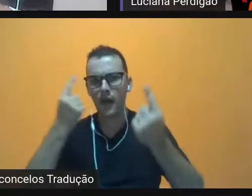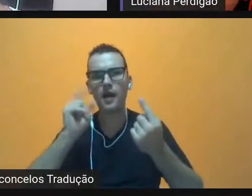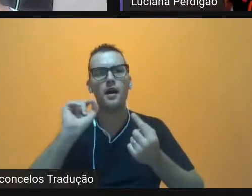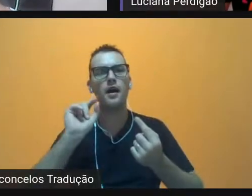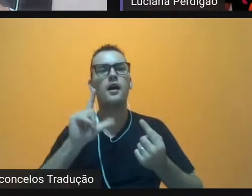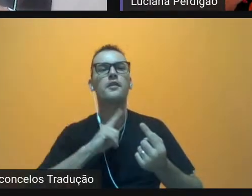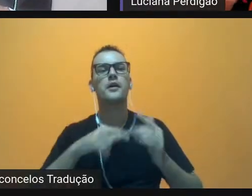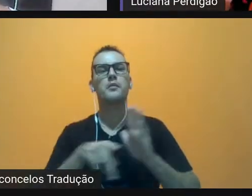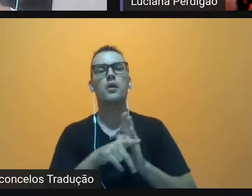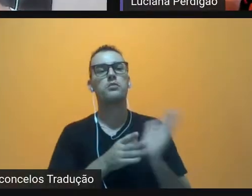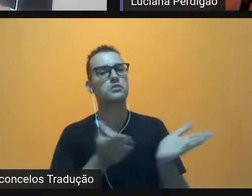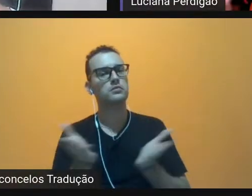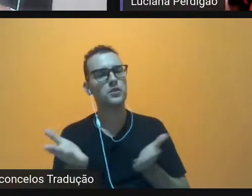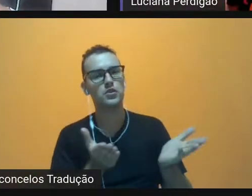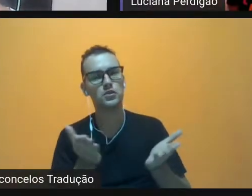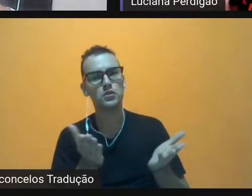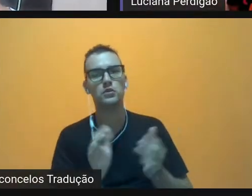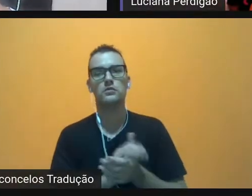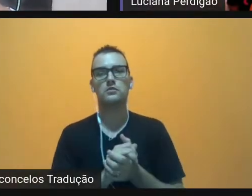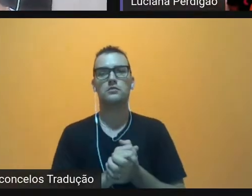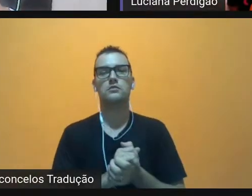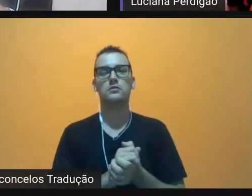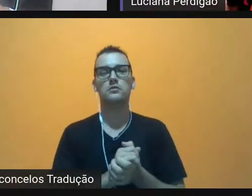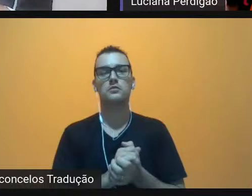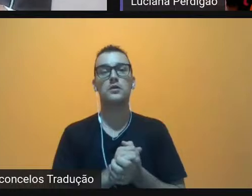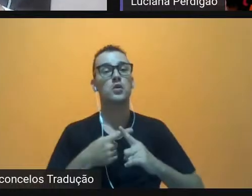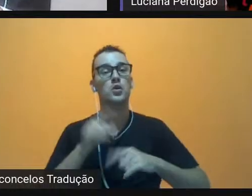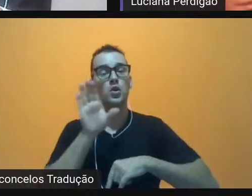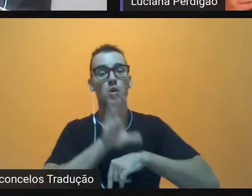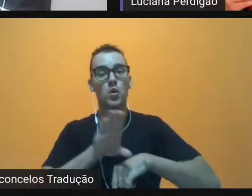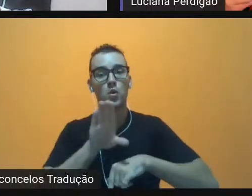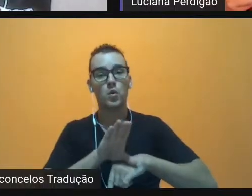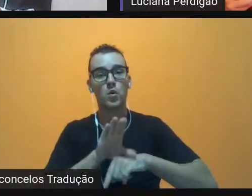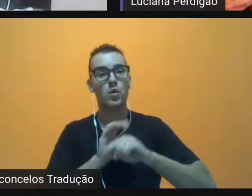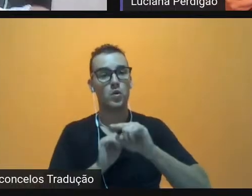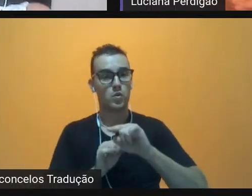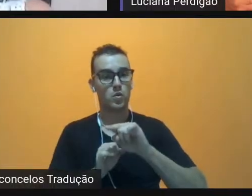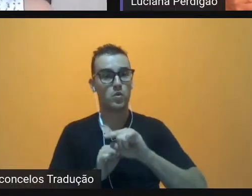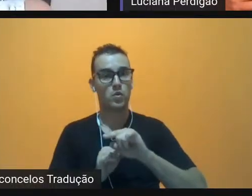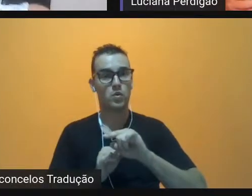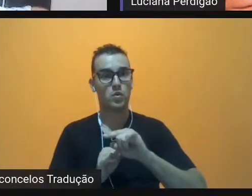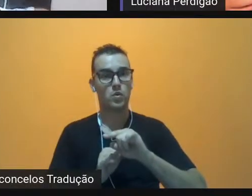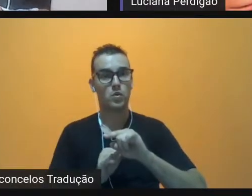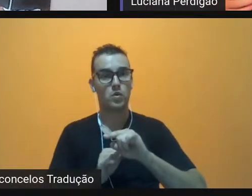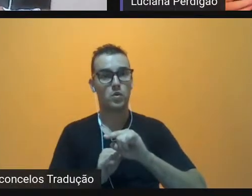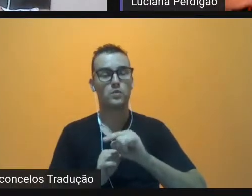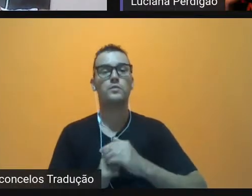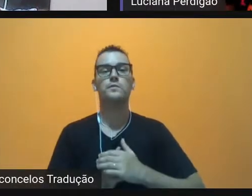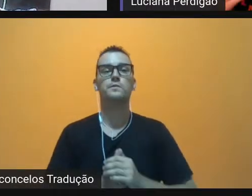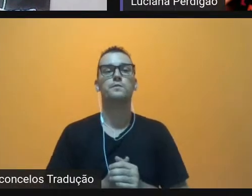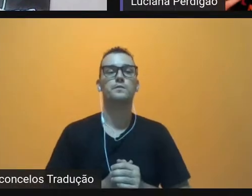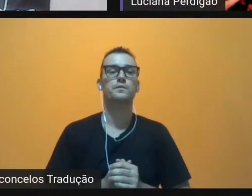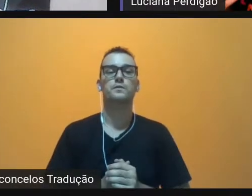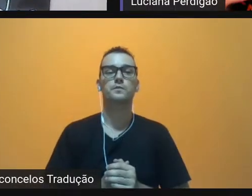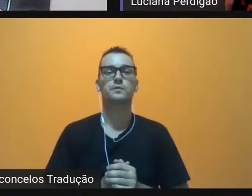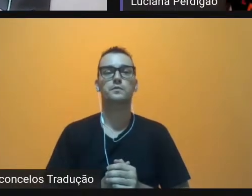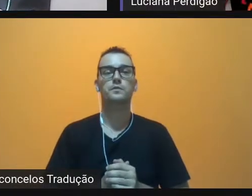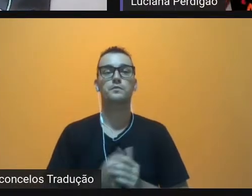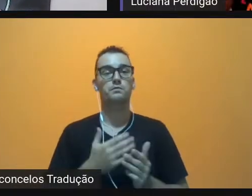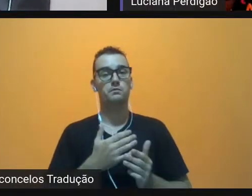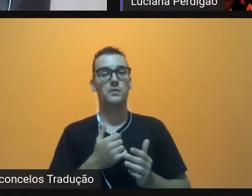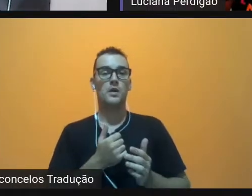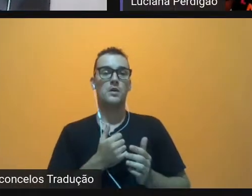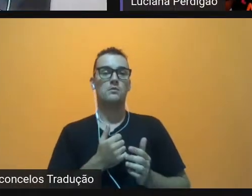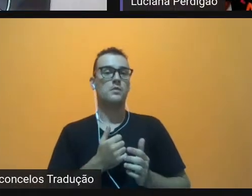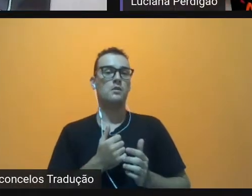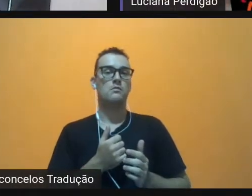mediadores sobre, porque o curso originalmente ele teve a minha mediação, eu não